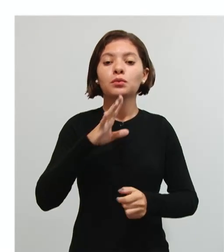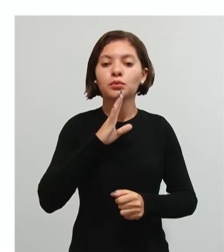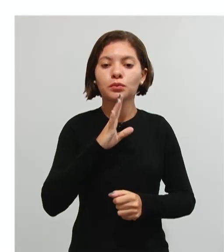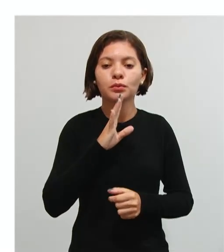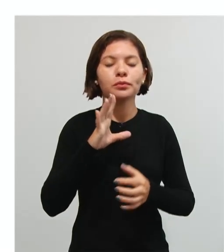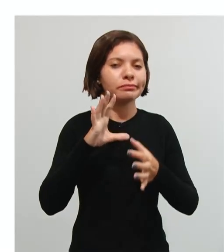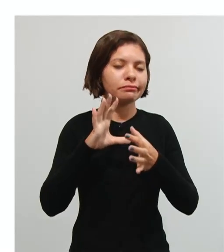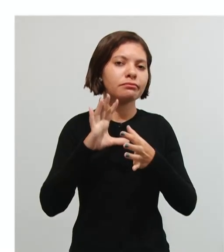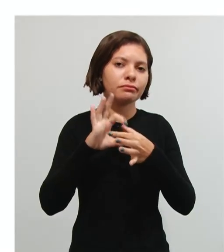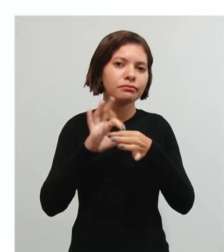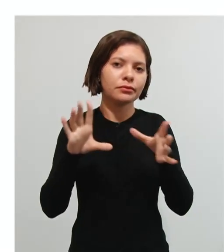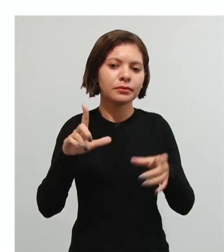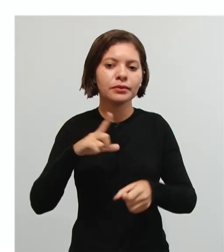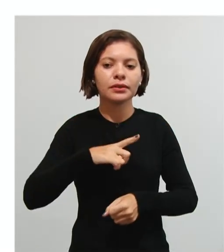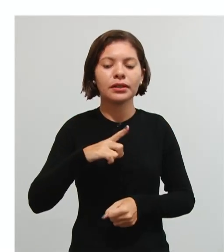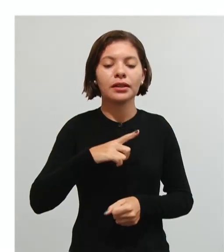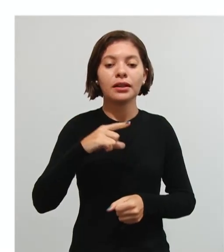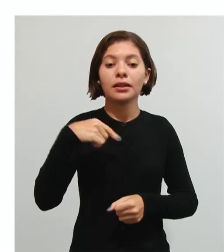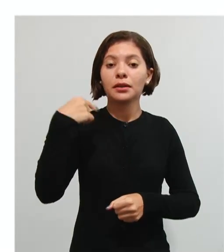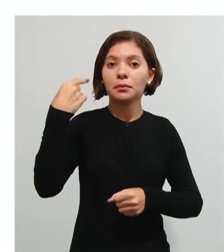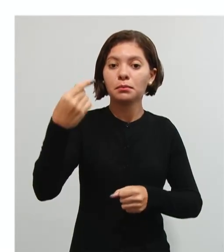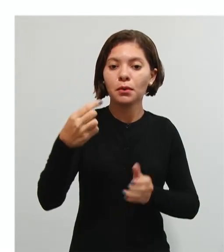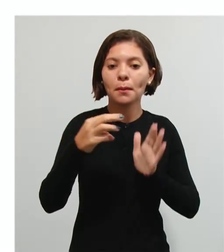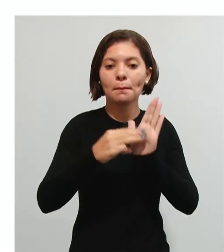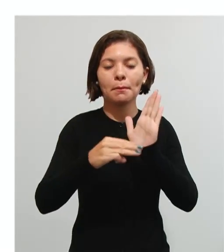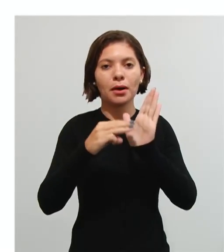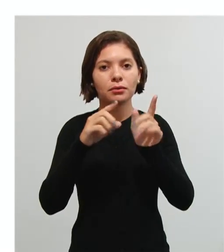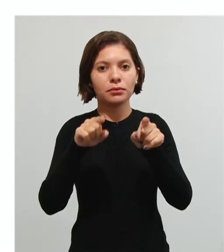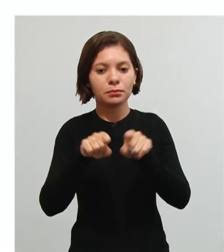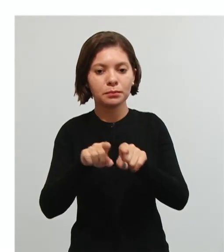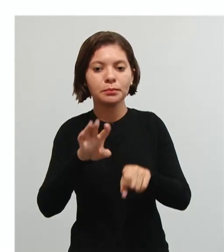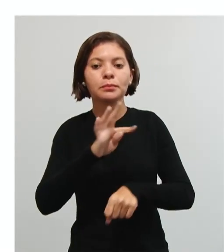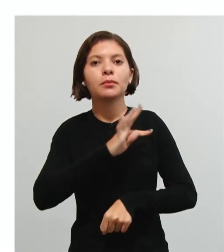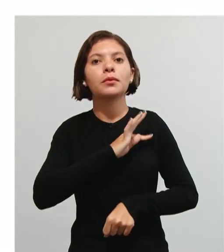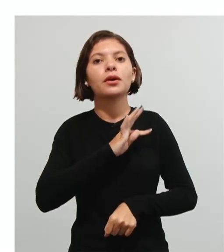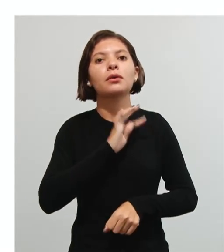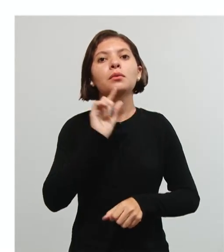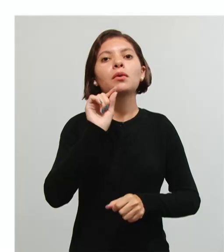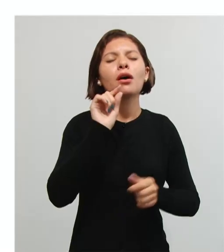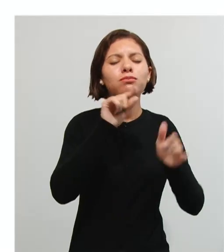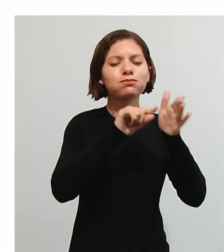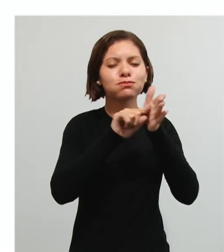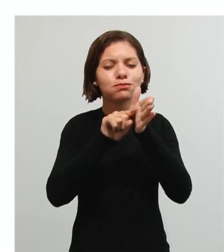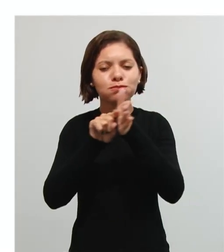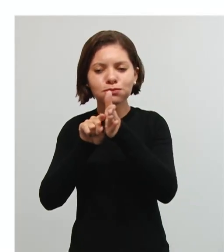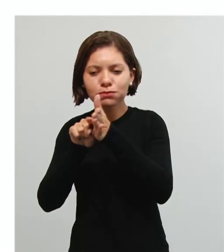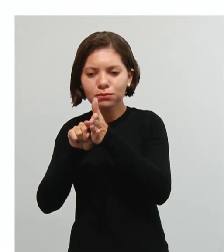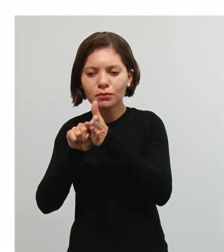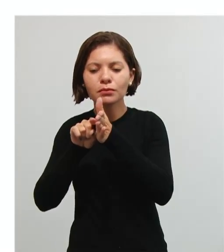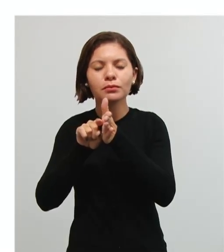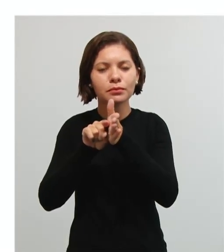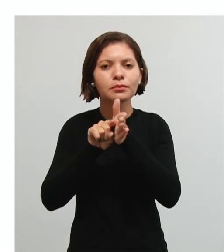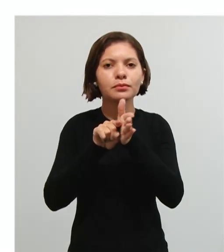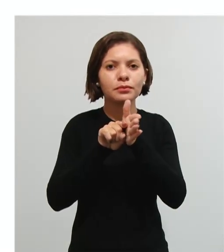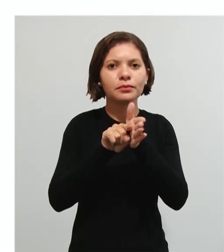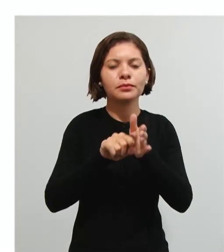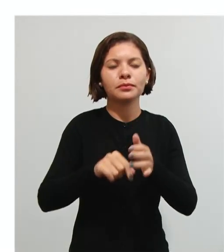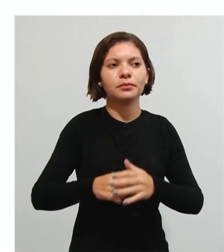de métodos e técnicas, vai ser feita uma investigação para que se possa agregar,